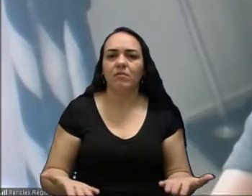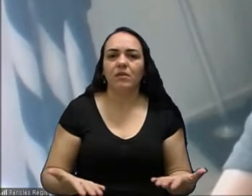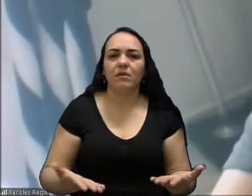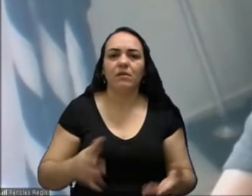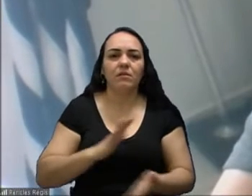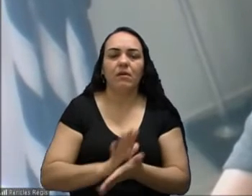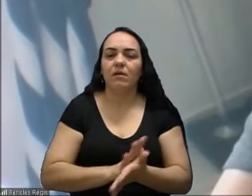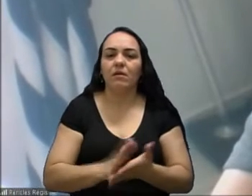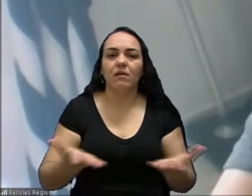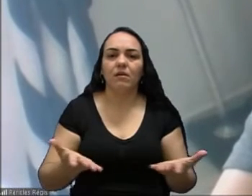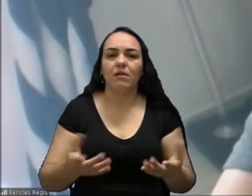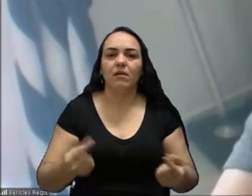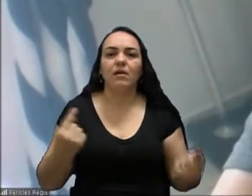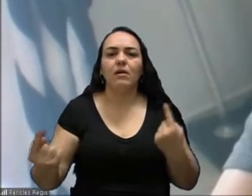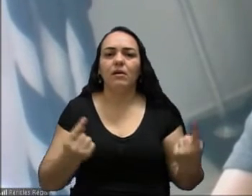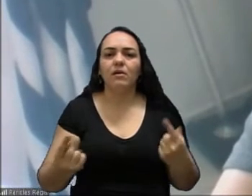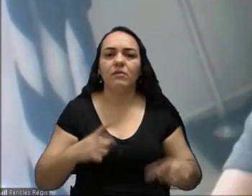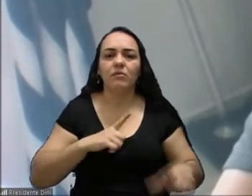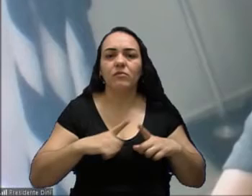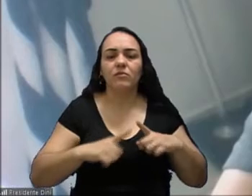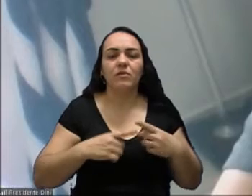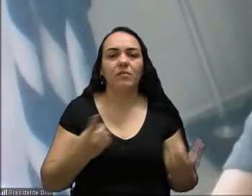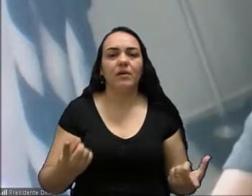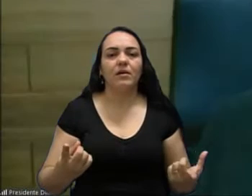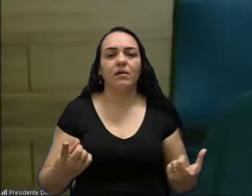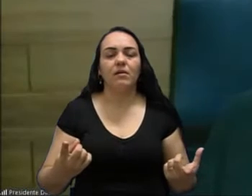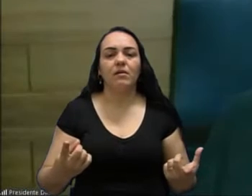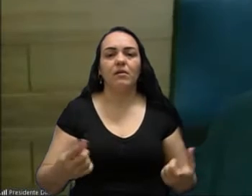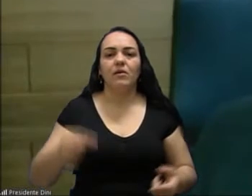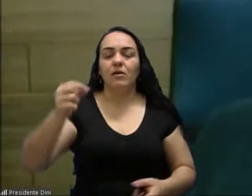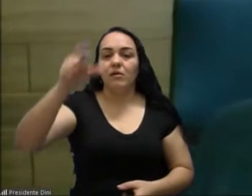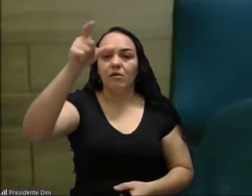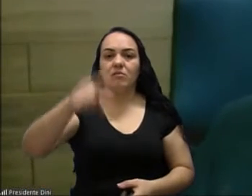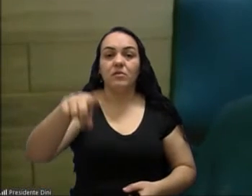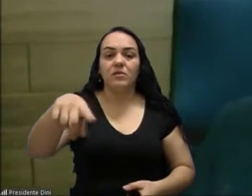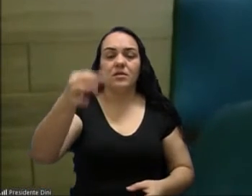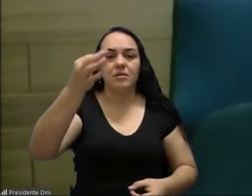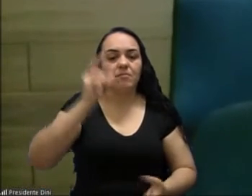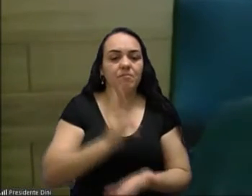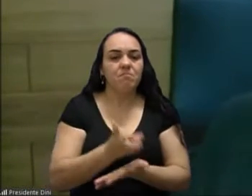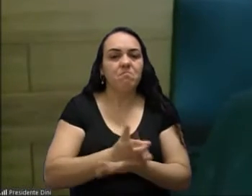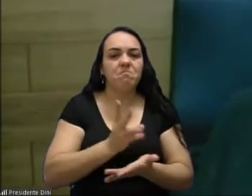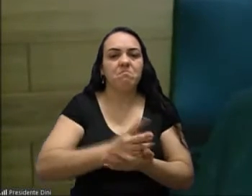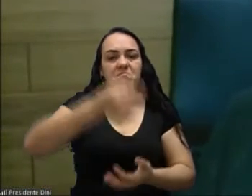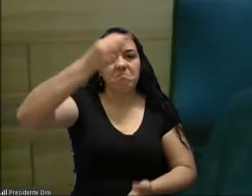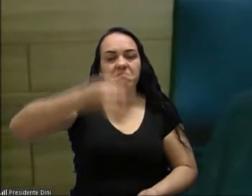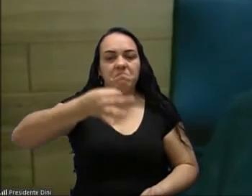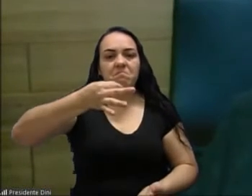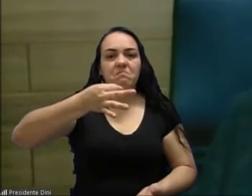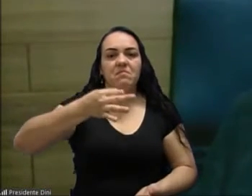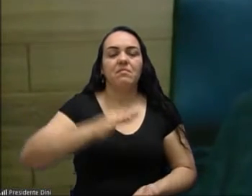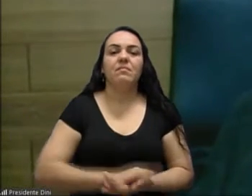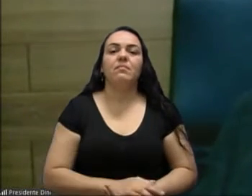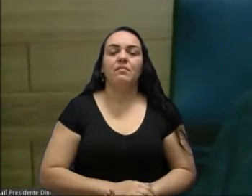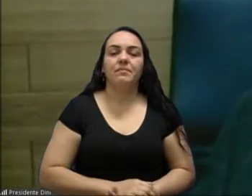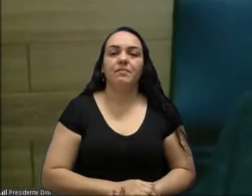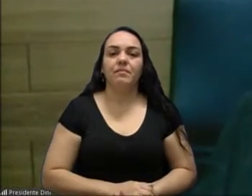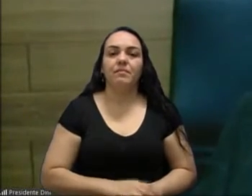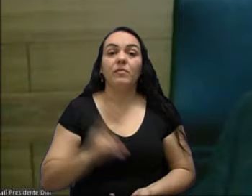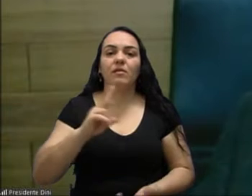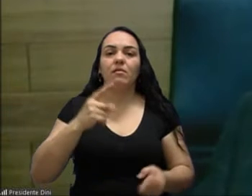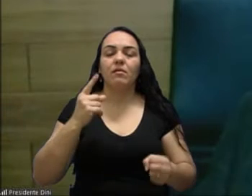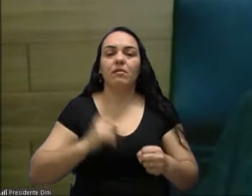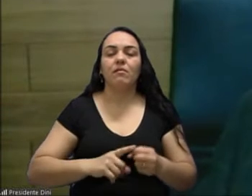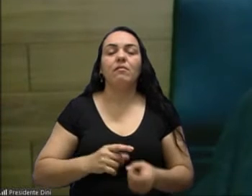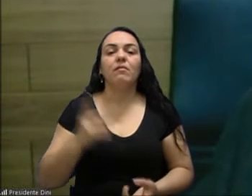cada um tem seu papel o senhor é o dono da razão o senhor é o dono da razão o Vitão onde que está o Vitão?